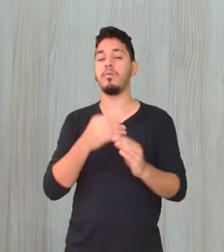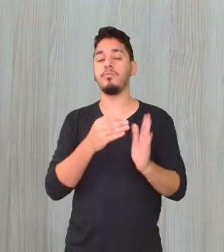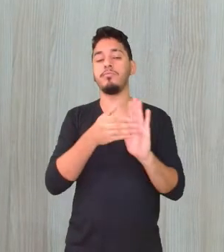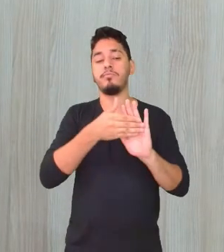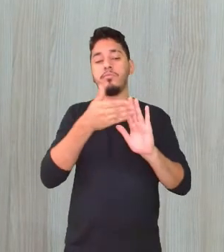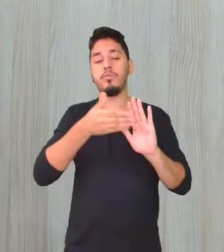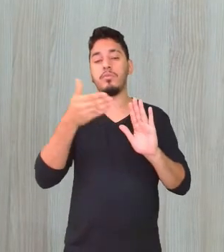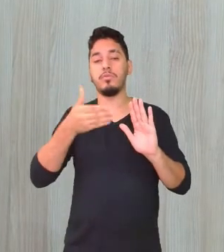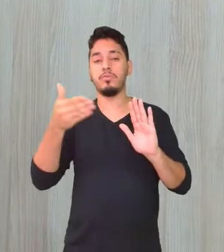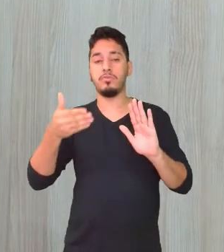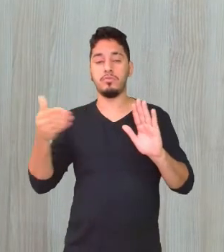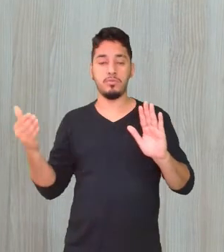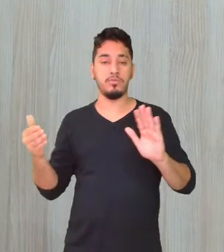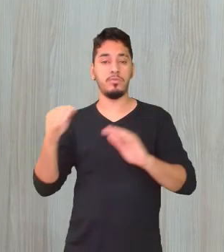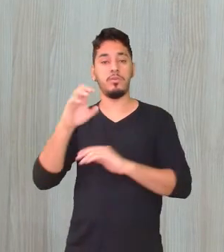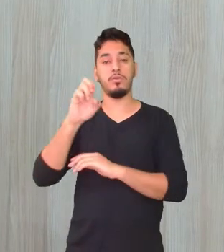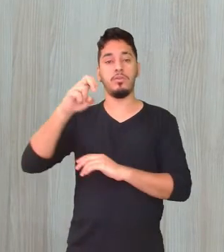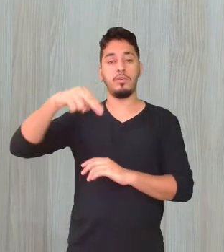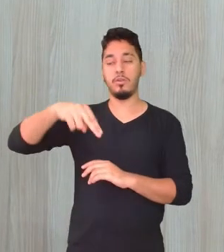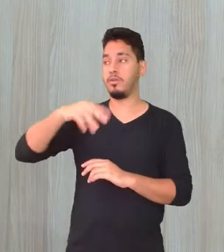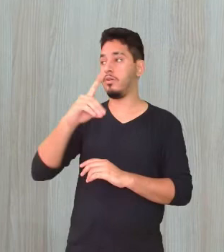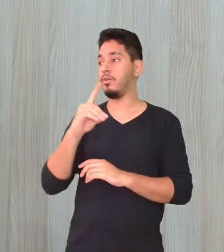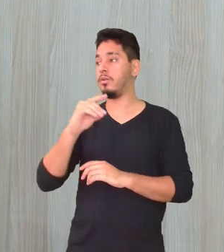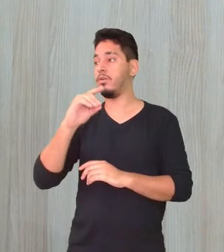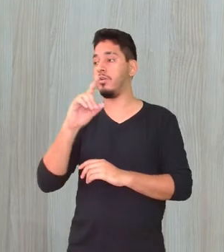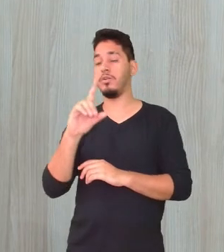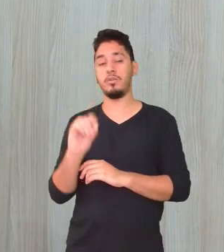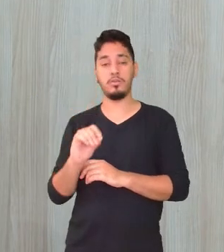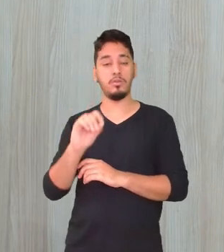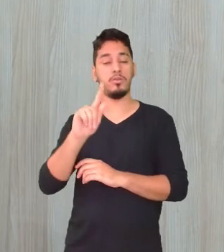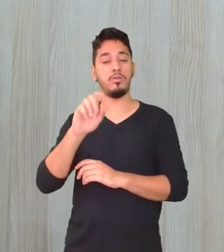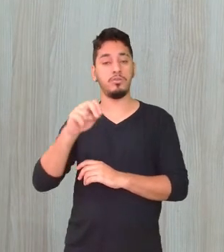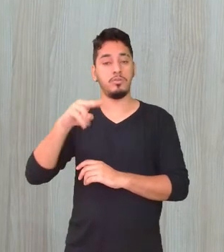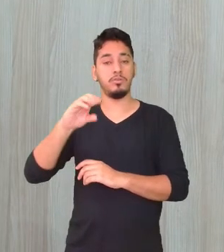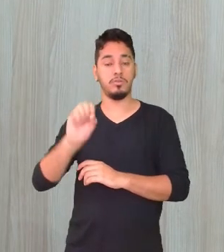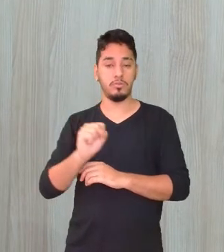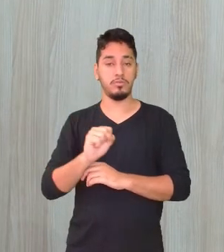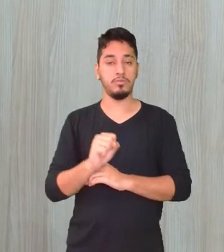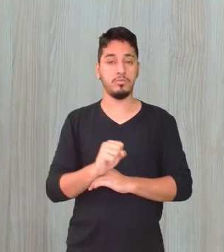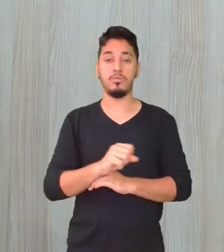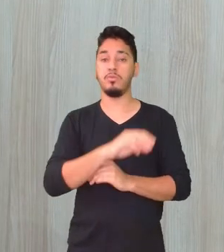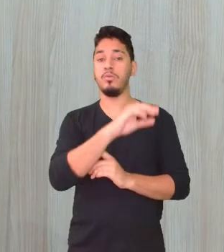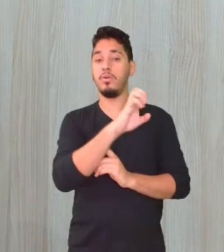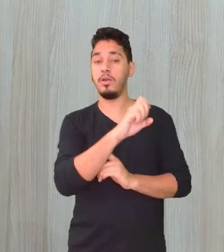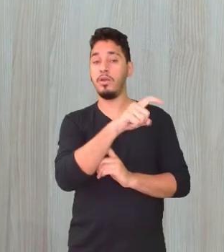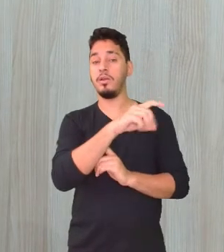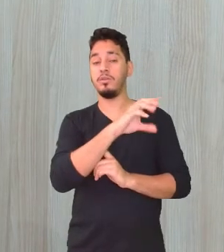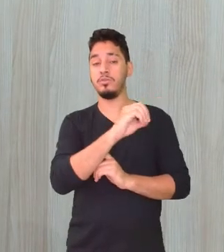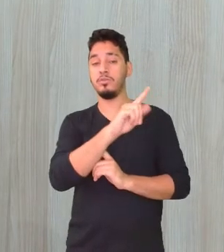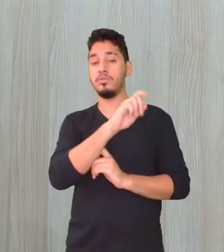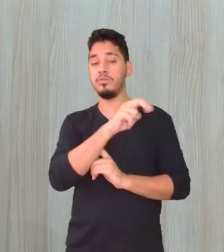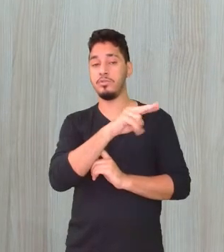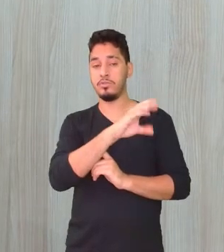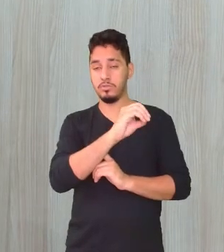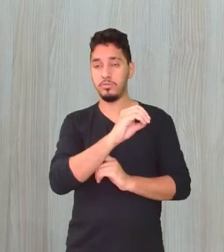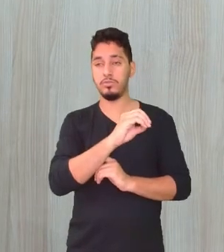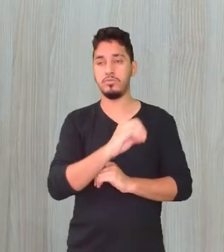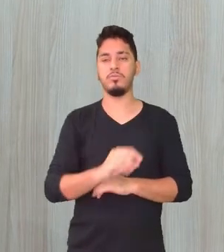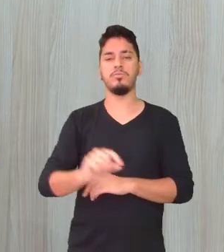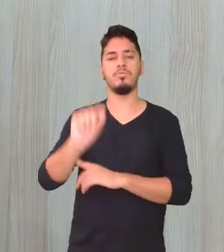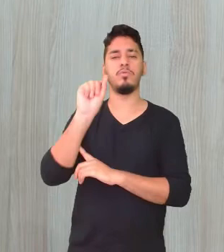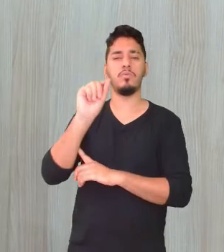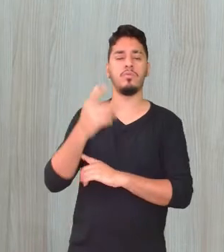processos endógenos. Eita! Tem os processos endógenos e os exógenos. Olha os aí. exógenos, eles são o